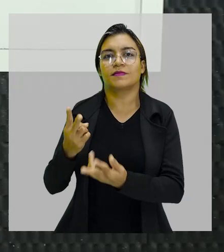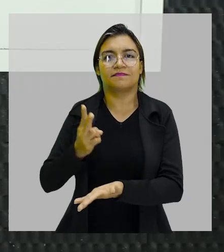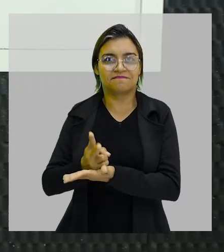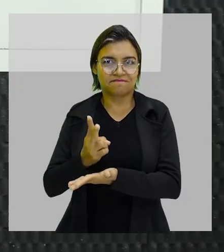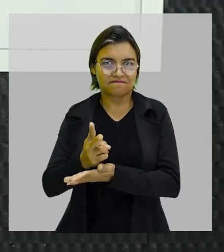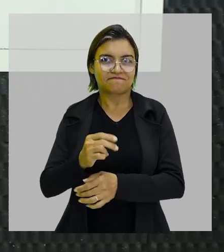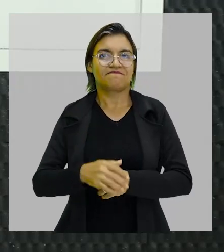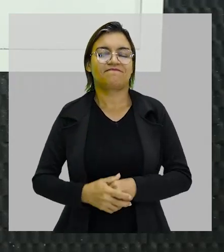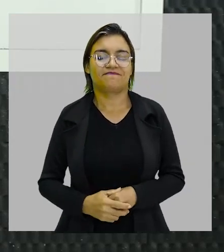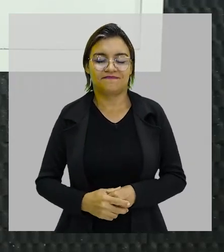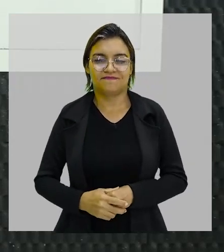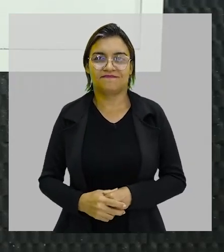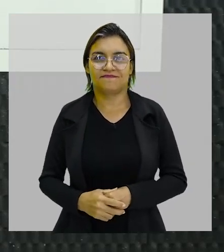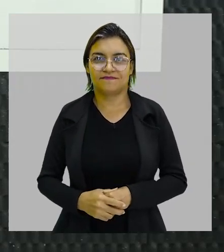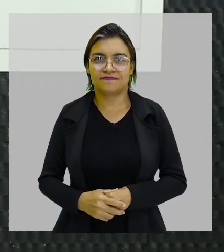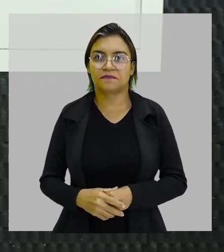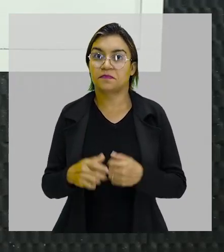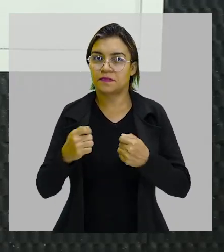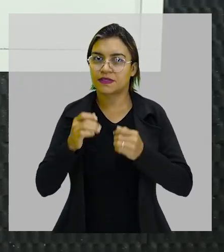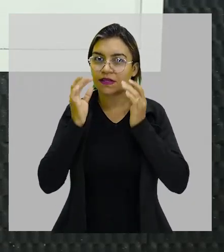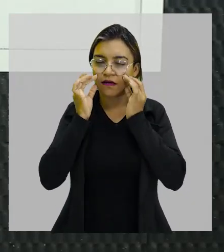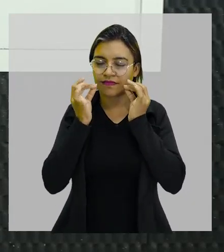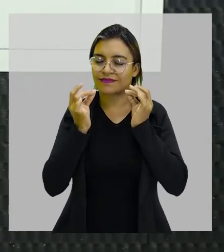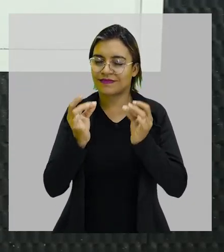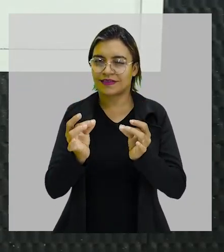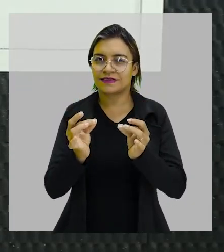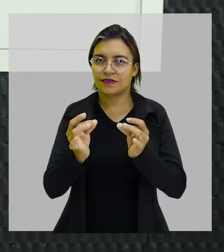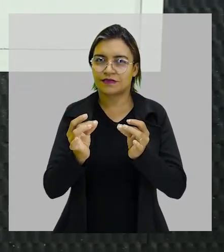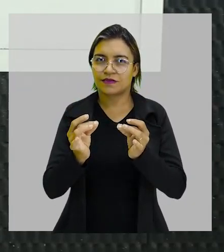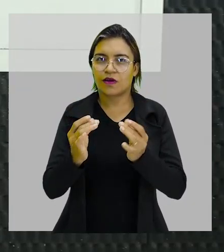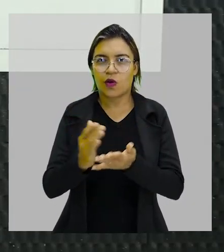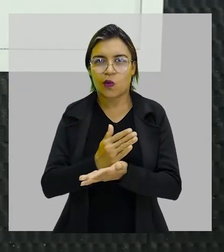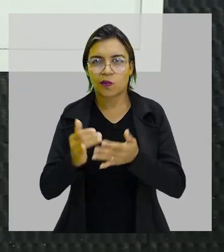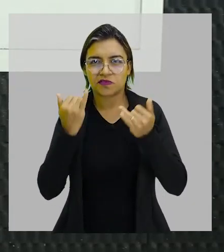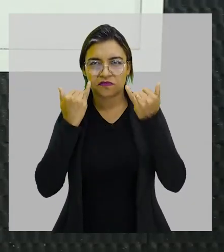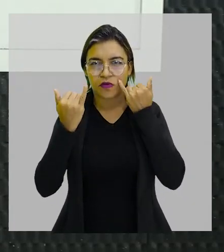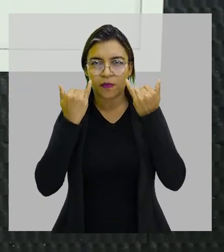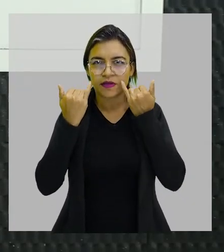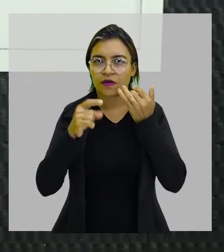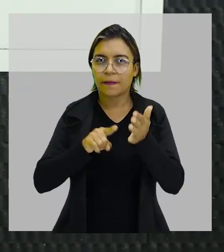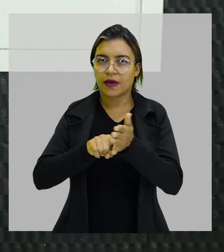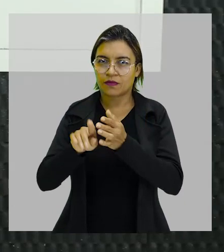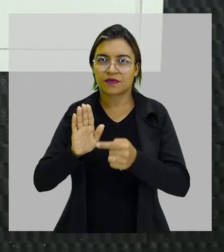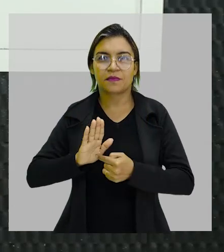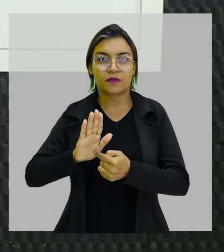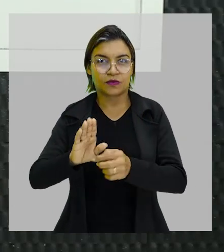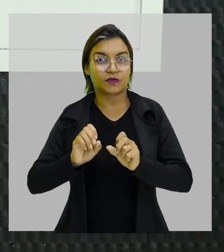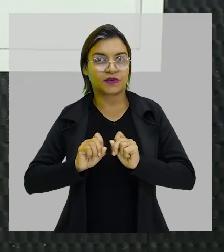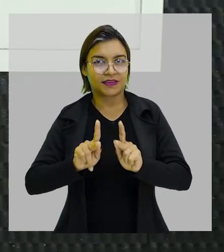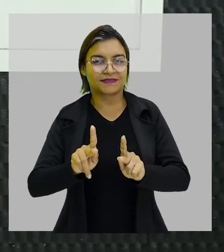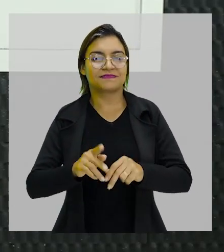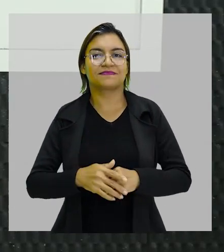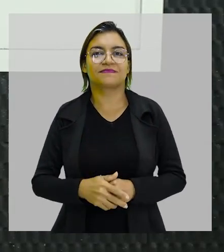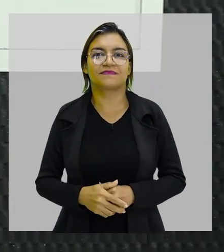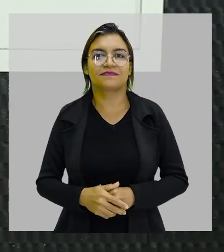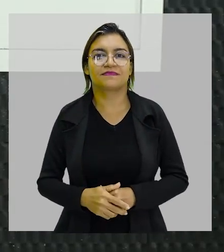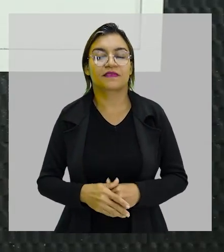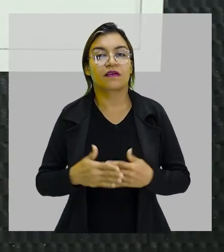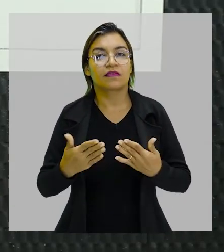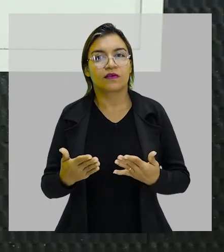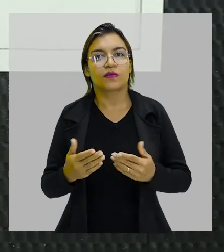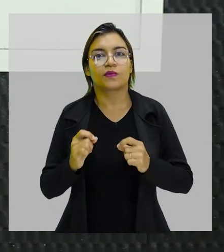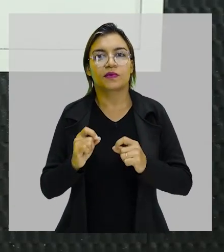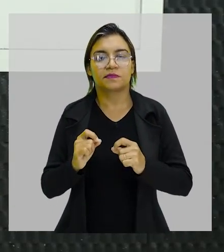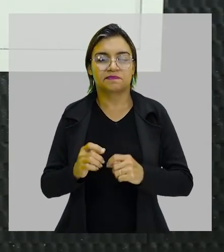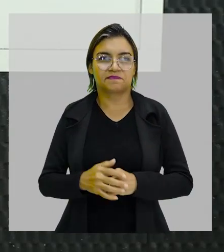constante. Então tem que ficar ligado aí nessas informações que a questão está trazendo. Tá ok? Feito